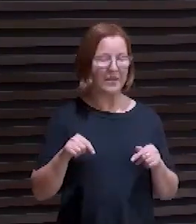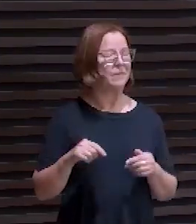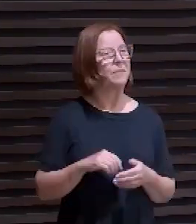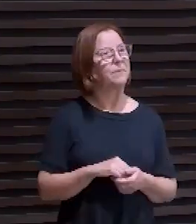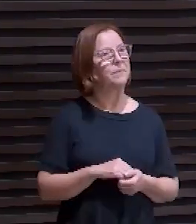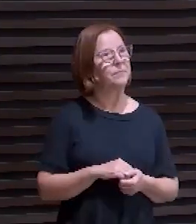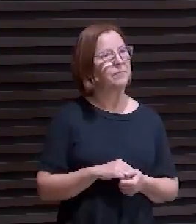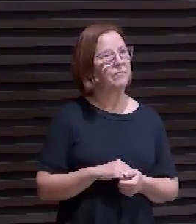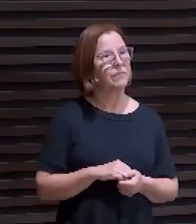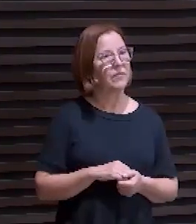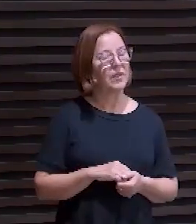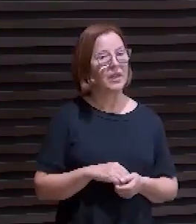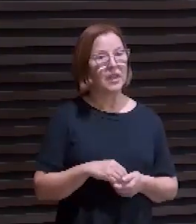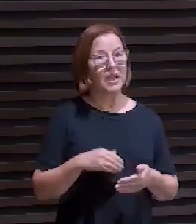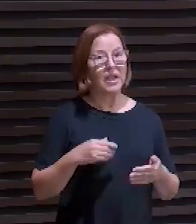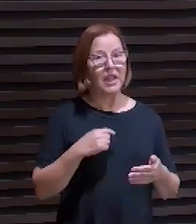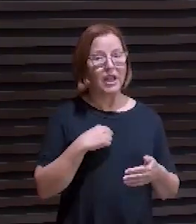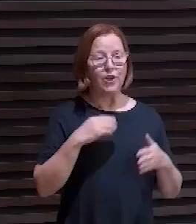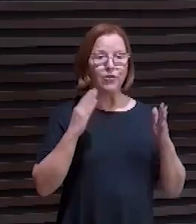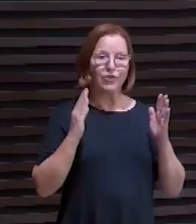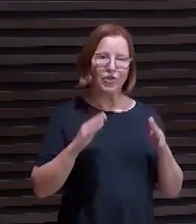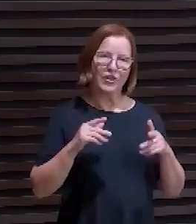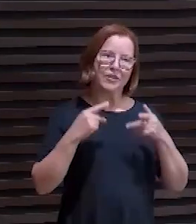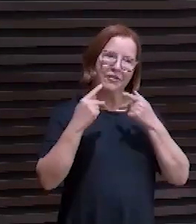os argumentos anteriores que eu creio.